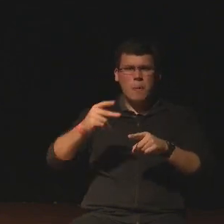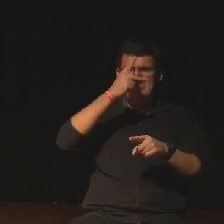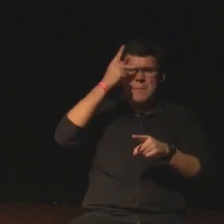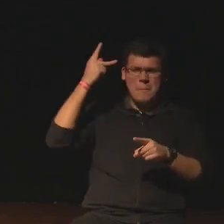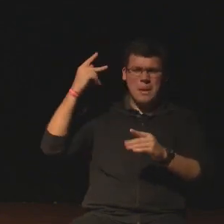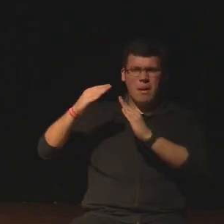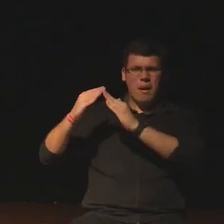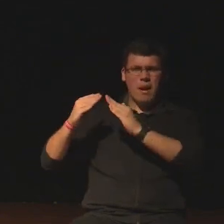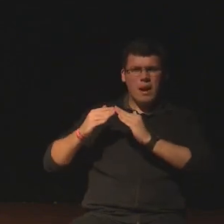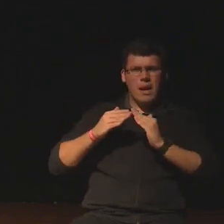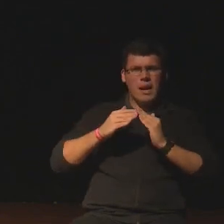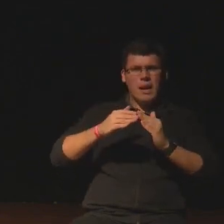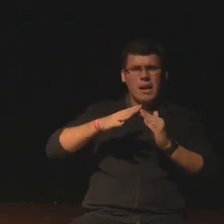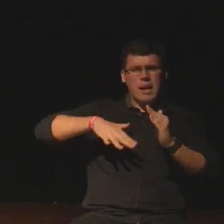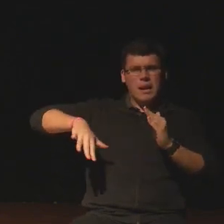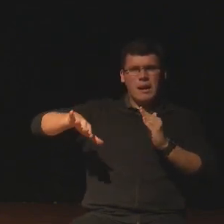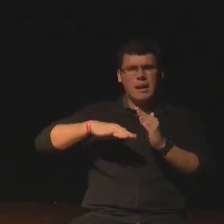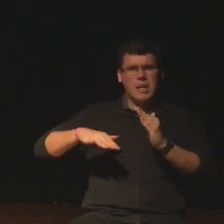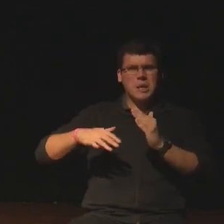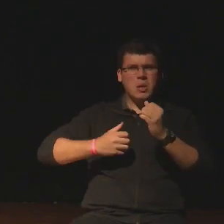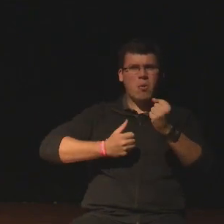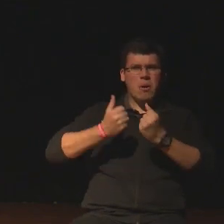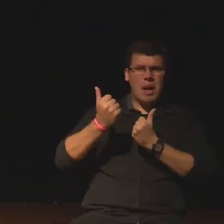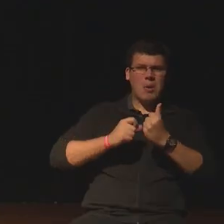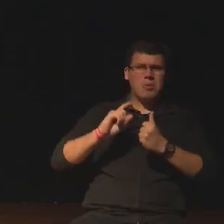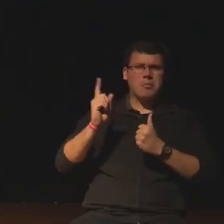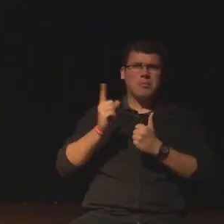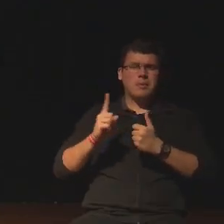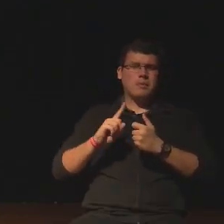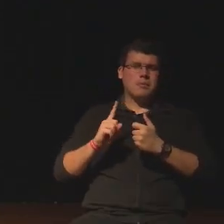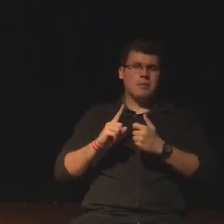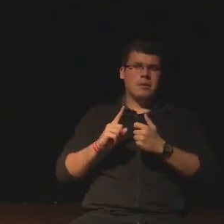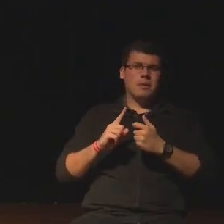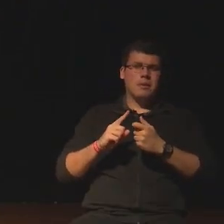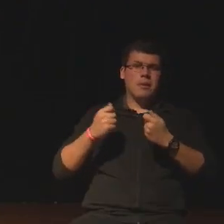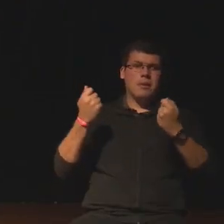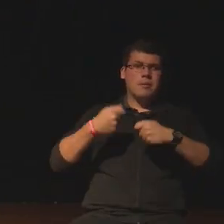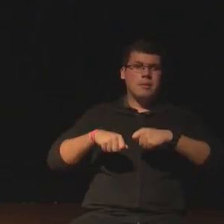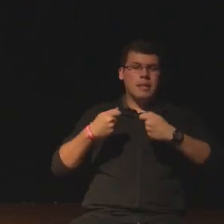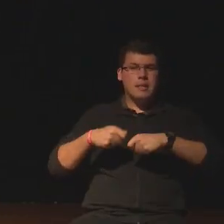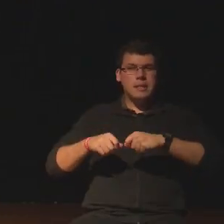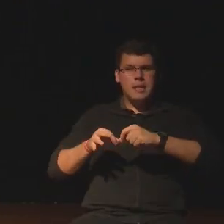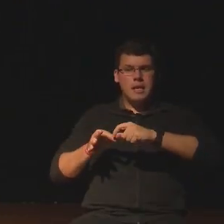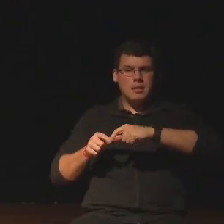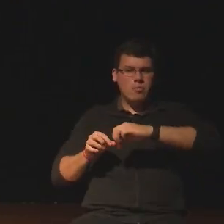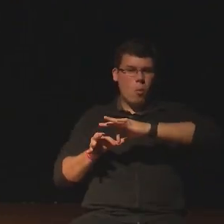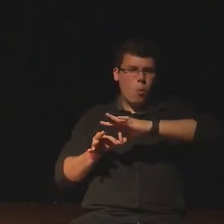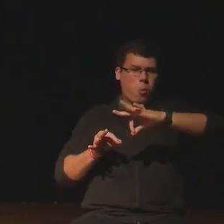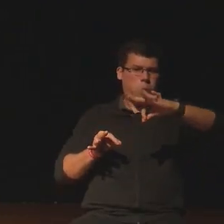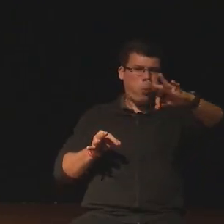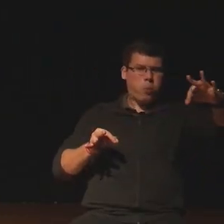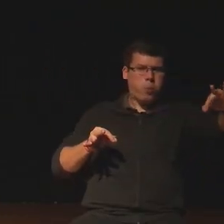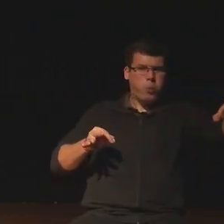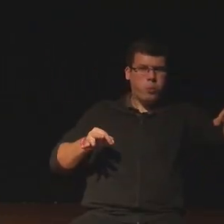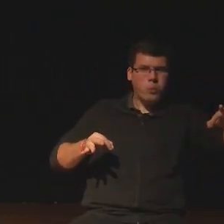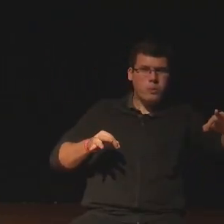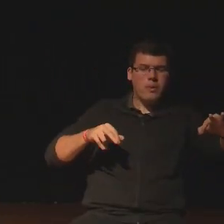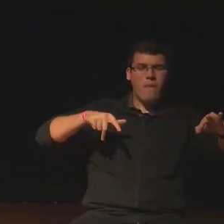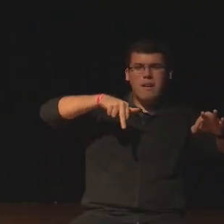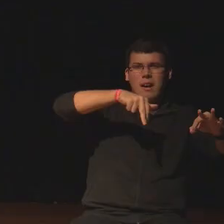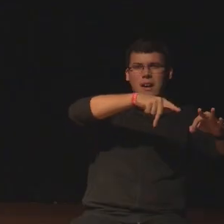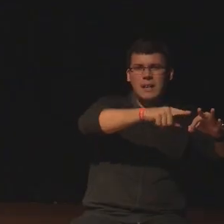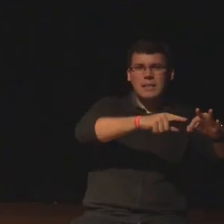Então, vale a pena fazer mais uma lombofaixa na outra rua, que os carros viram à direita, que também é MASP.